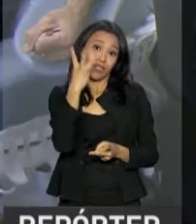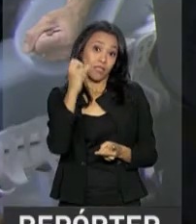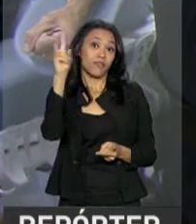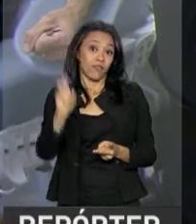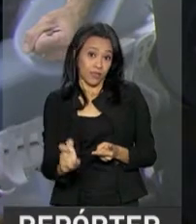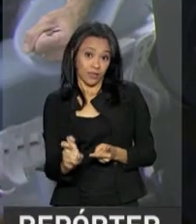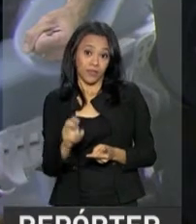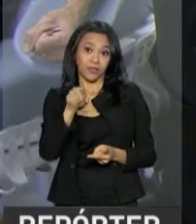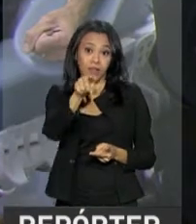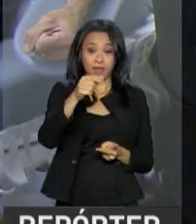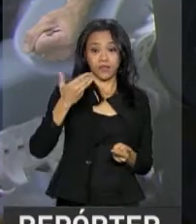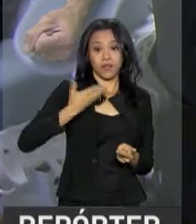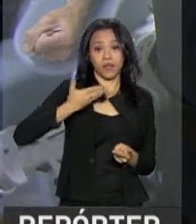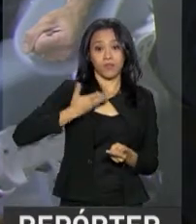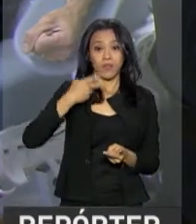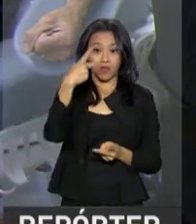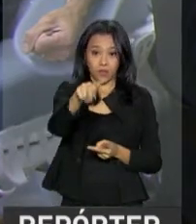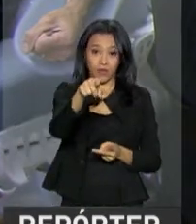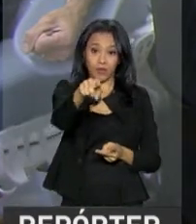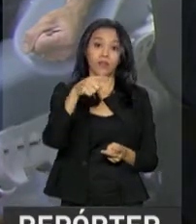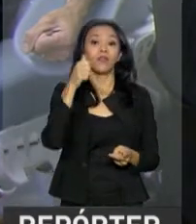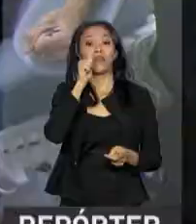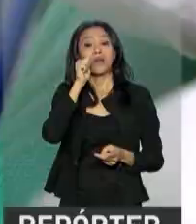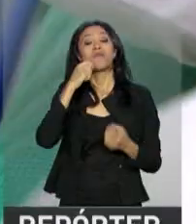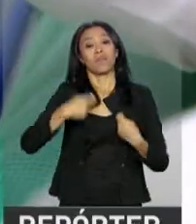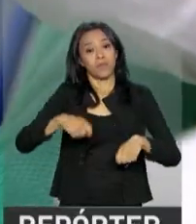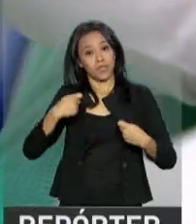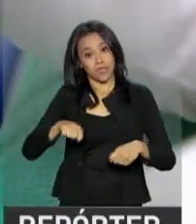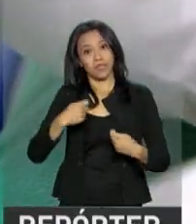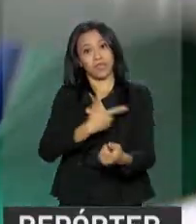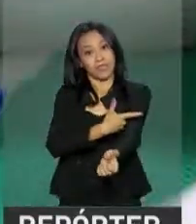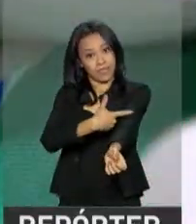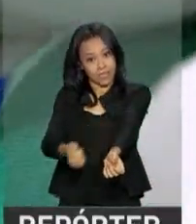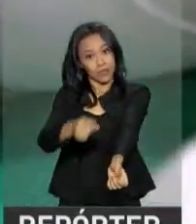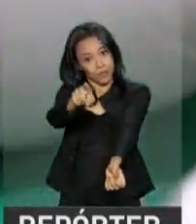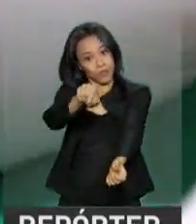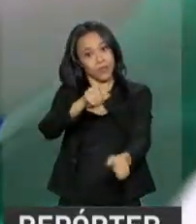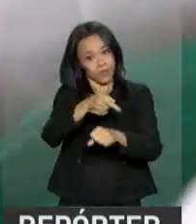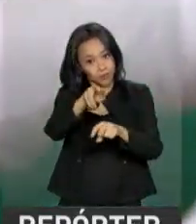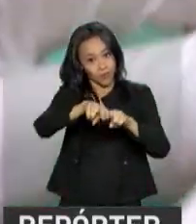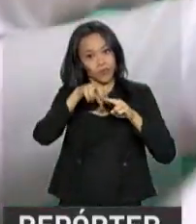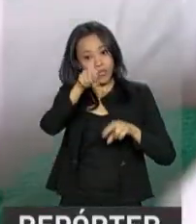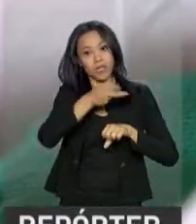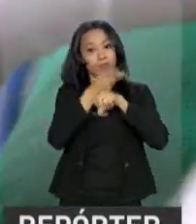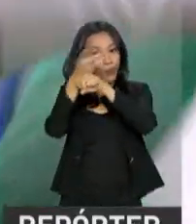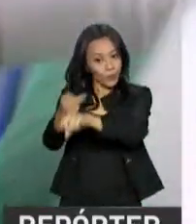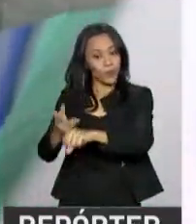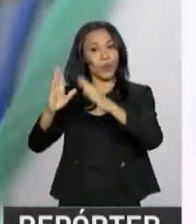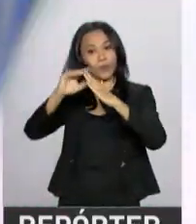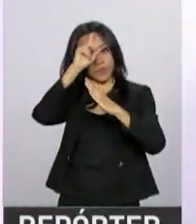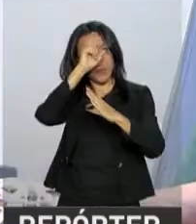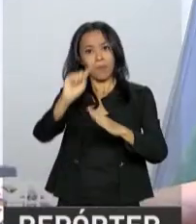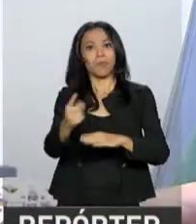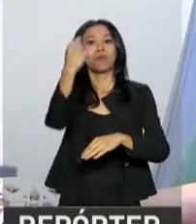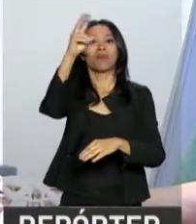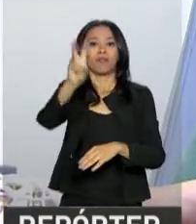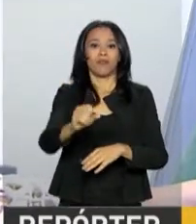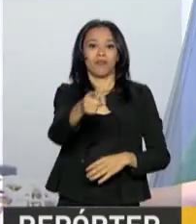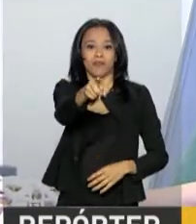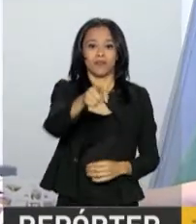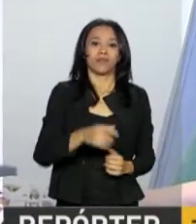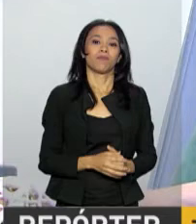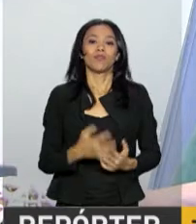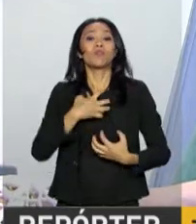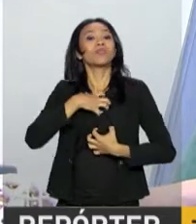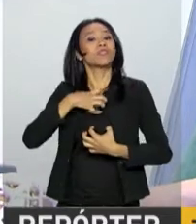uma amiga de thiago é fazer uma cirurgia e precisar de sangue por isso ele foi o hemocentro de brasília pela primeira vez muito feliz